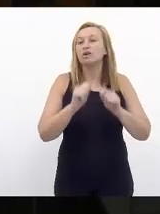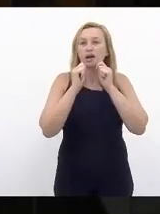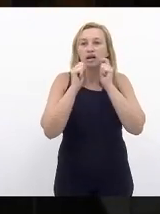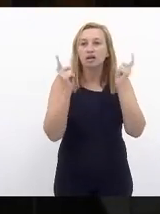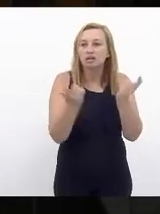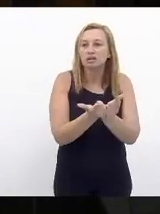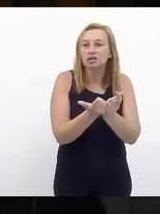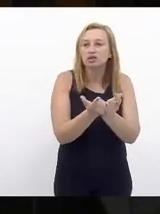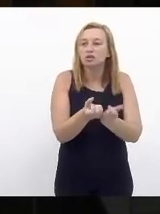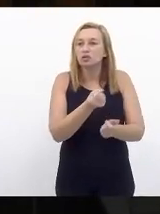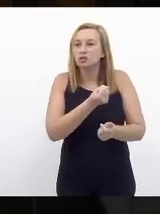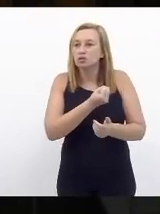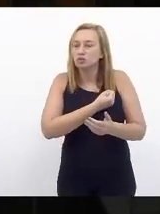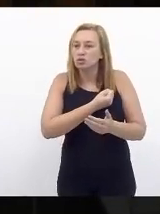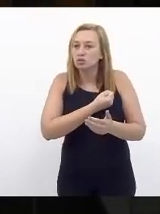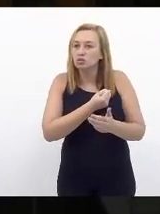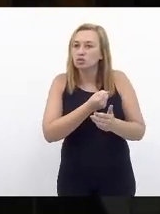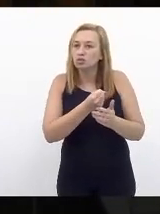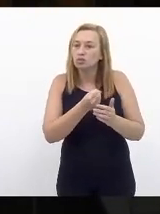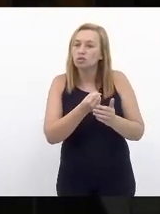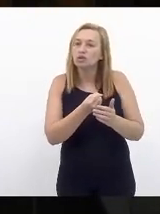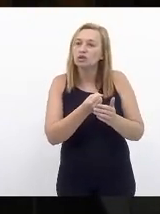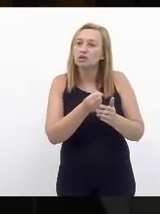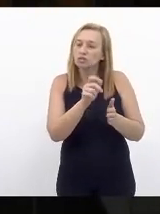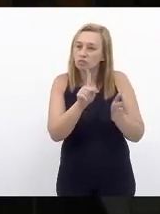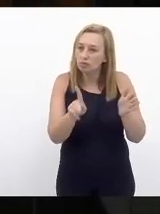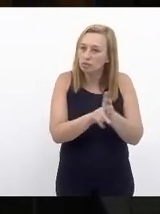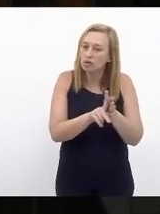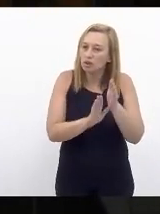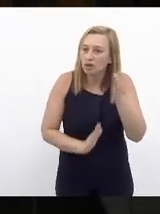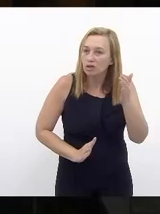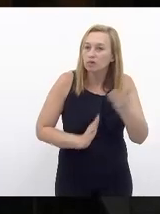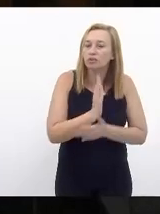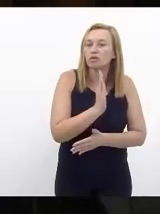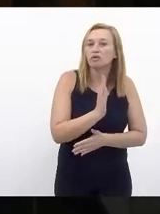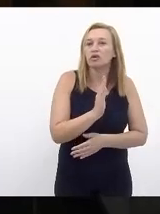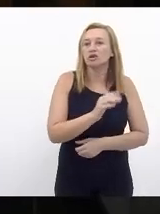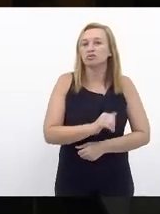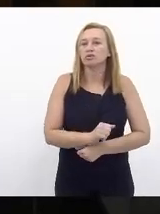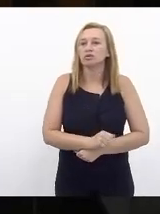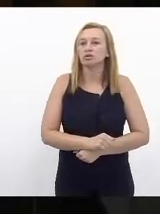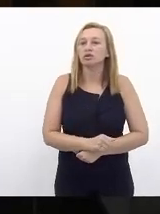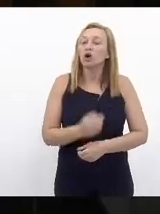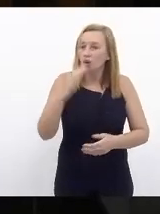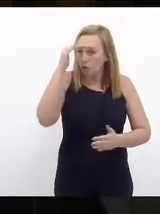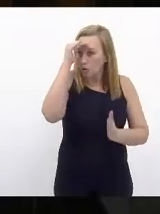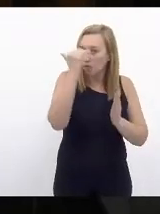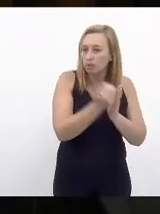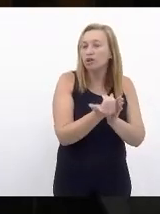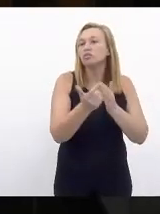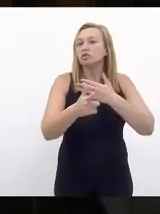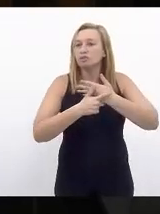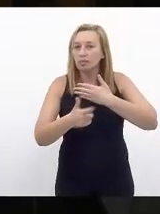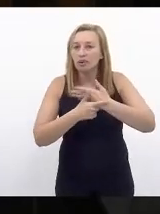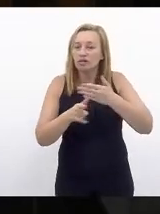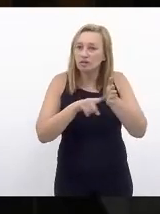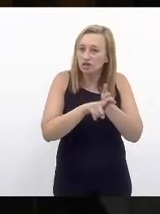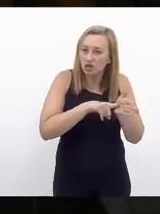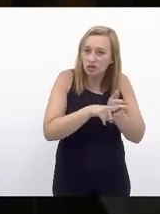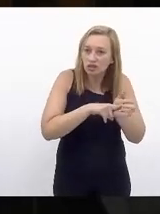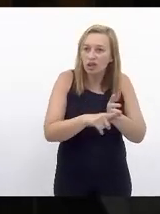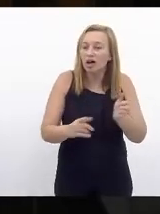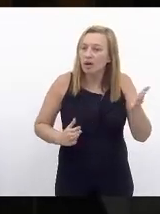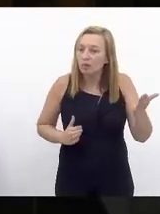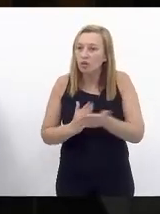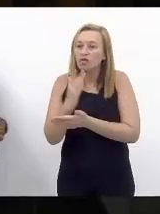Aprovamos inúmeras leis garantindo o enfrentamento à Covid. Cumprimos o nosso papel de fiscalização.